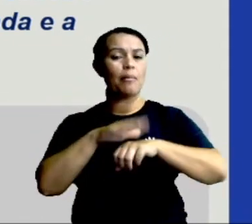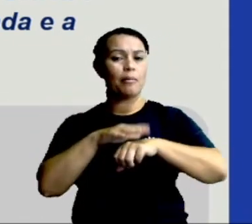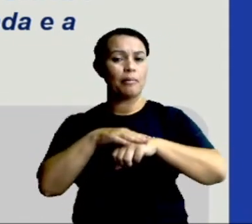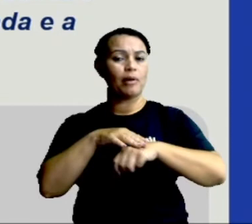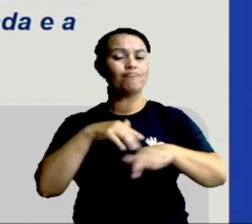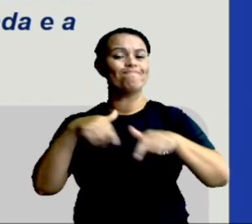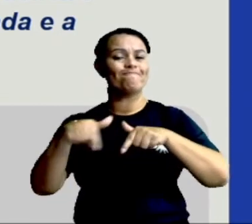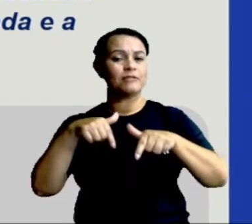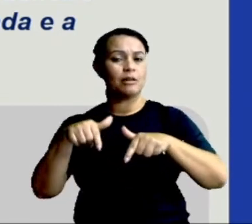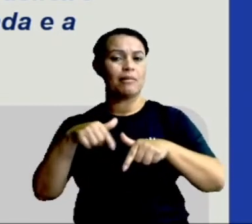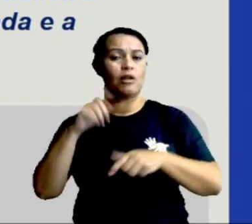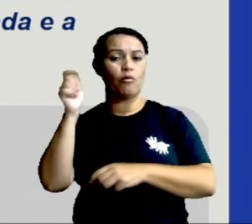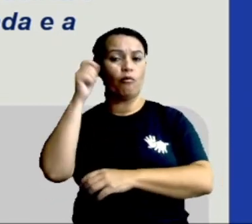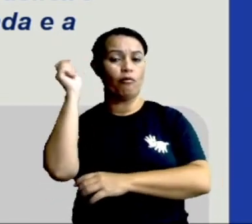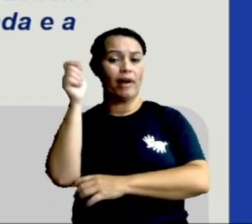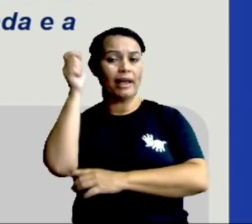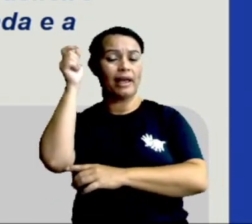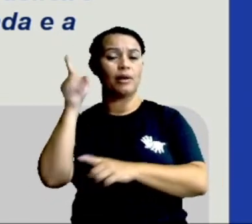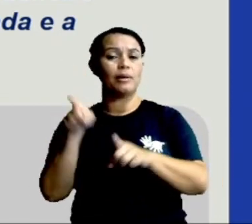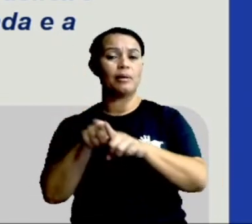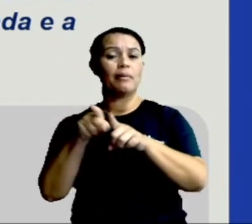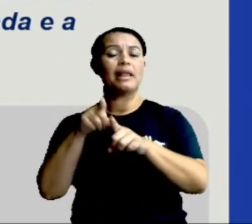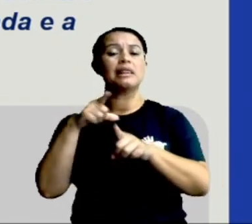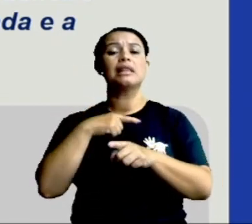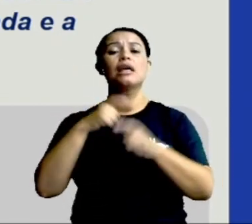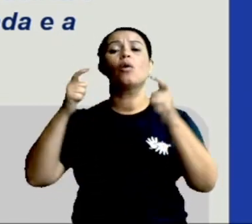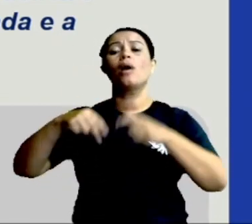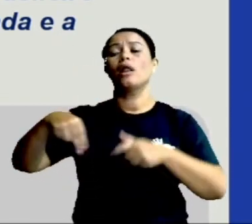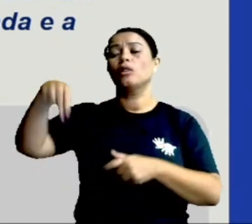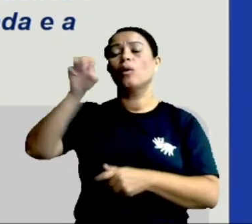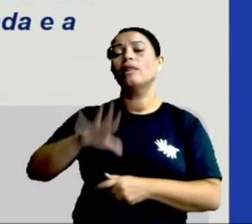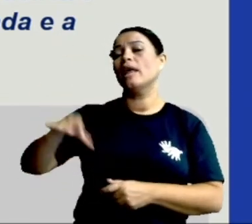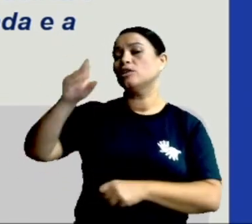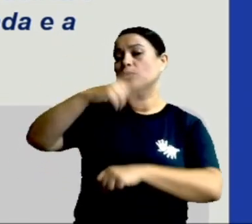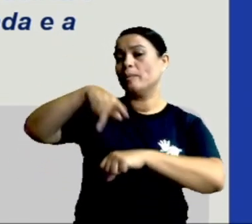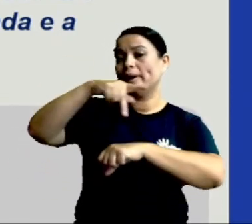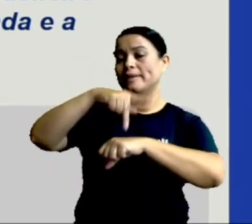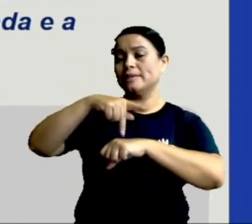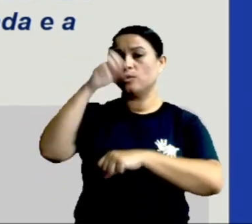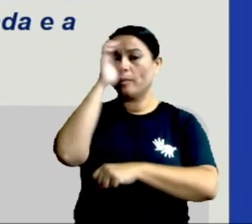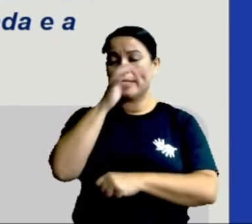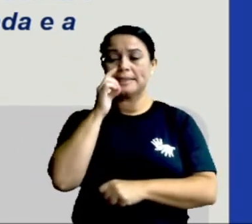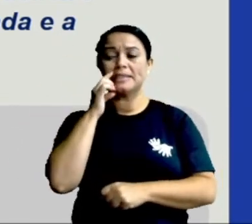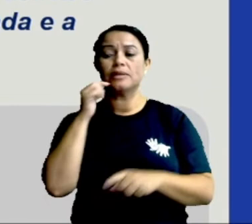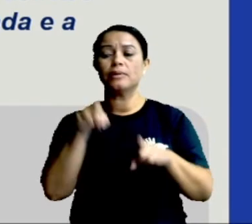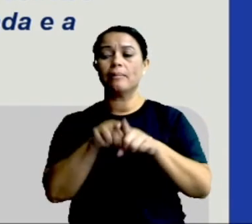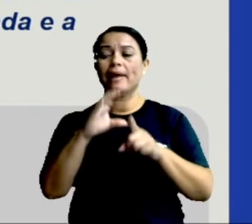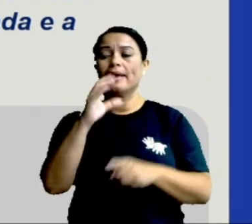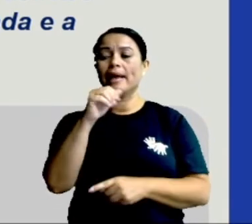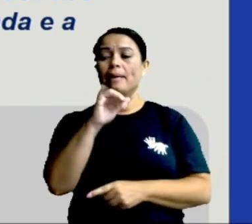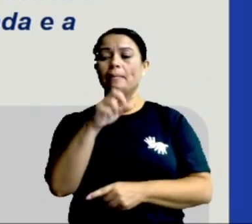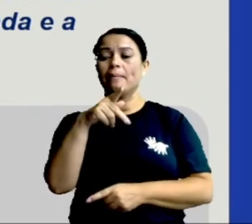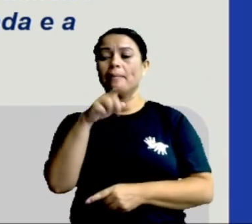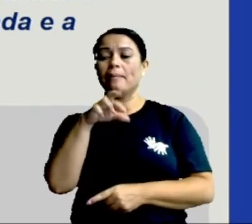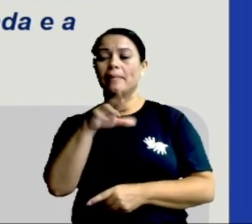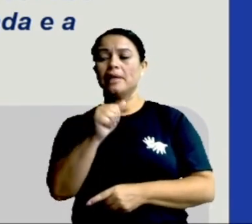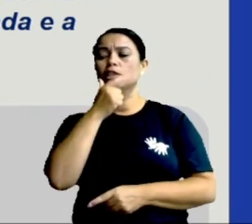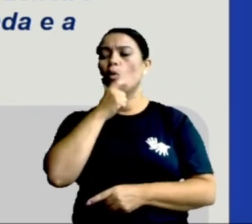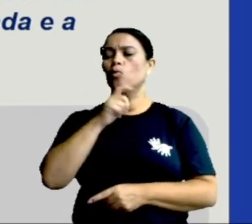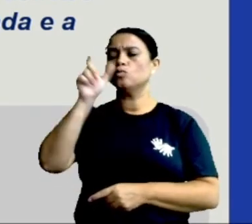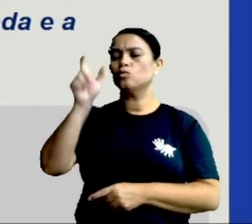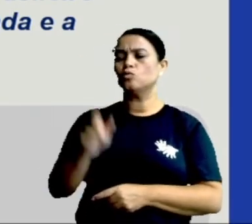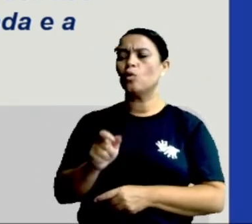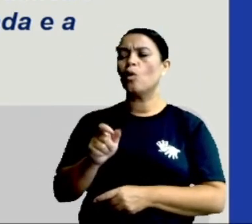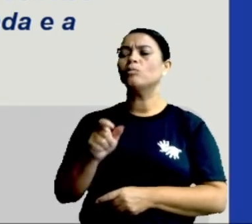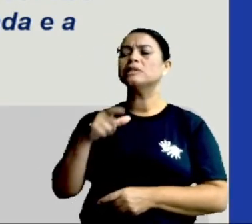obra, o vaqueiro, representados pela região nordeste do país. O Brasil caipira são os homens que